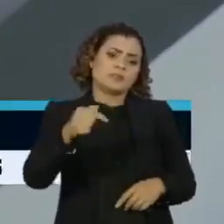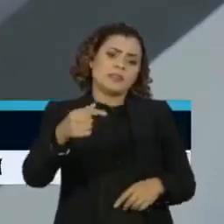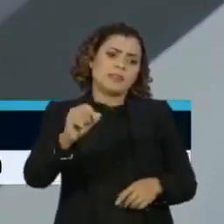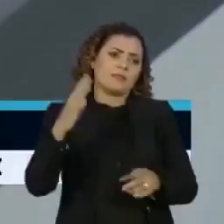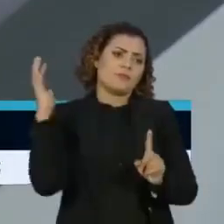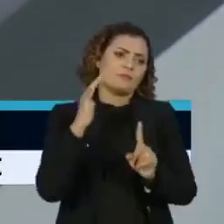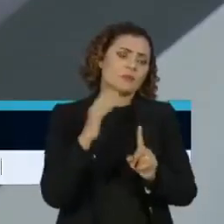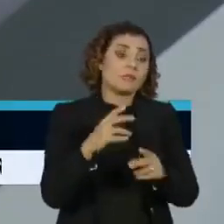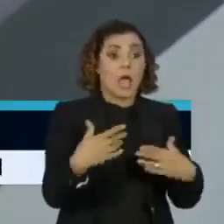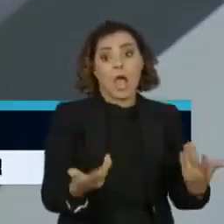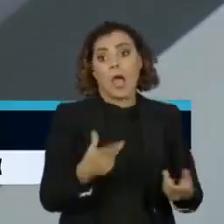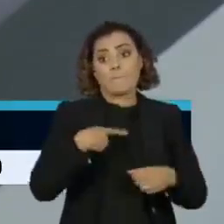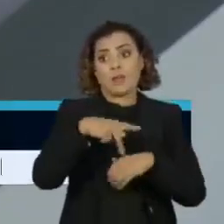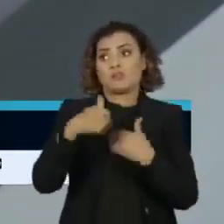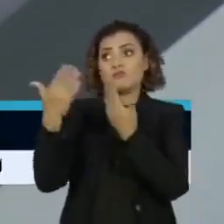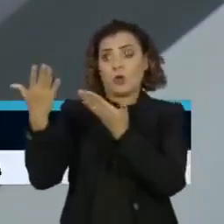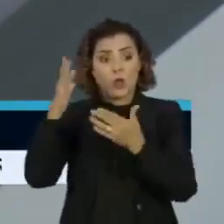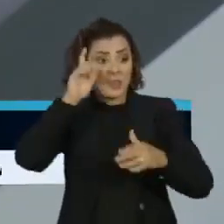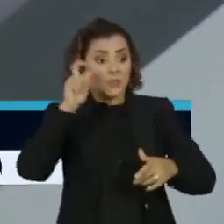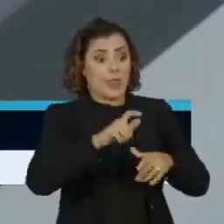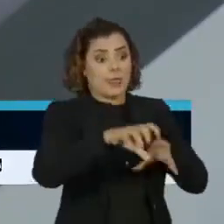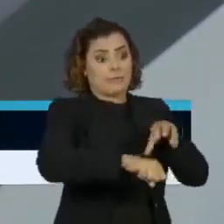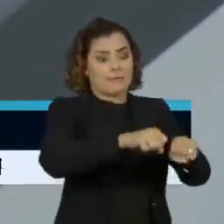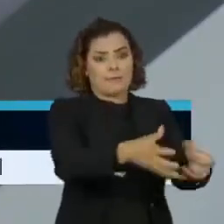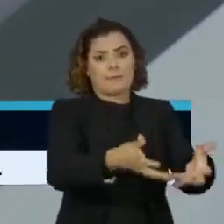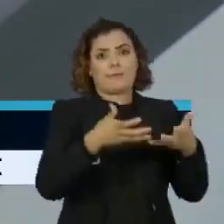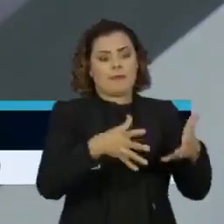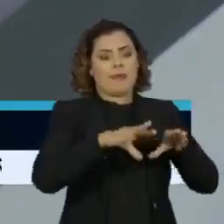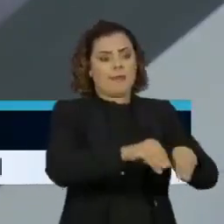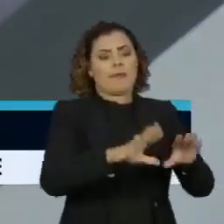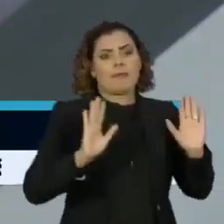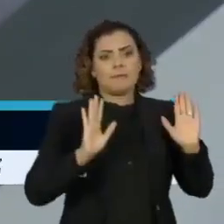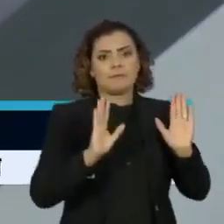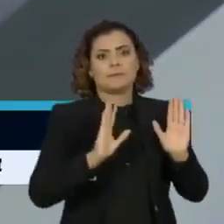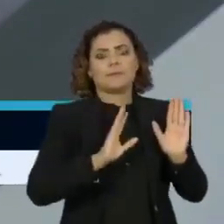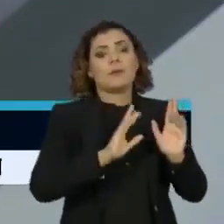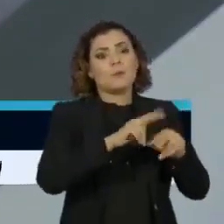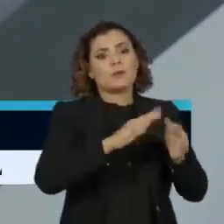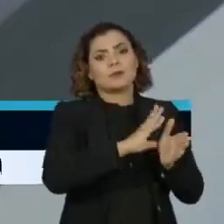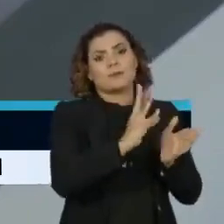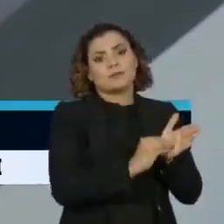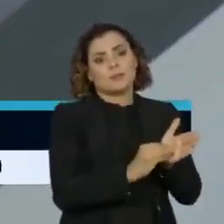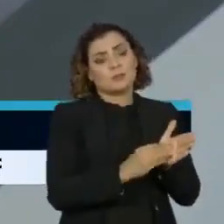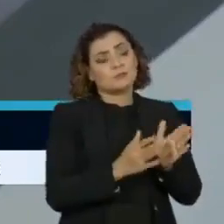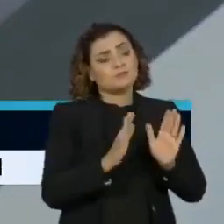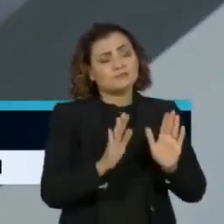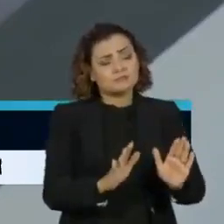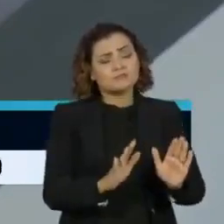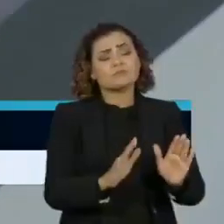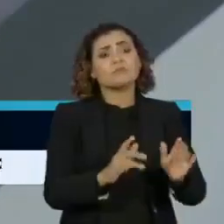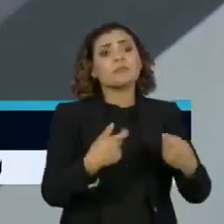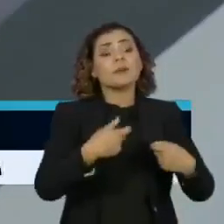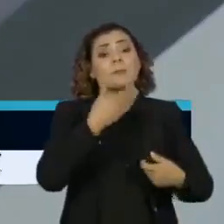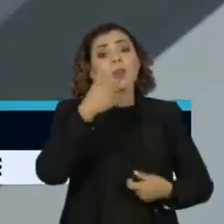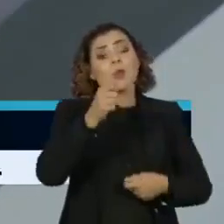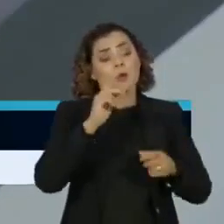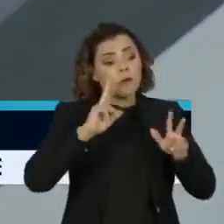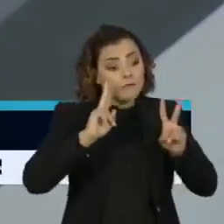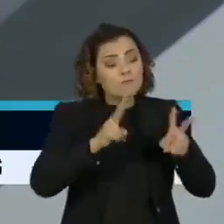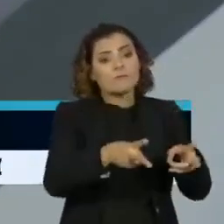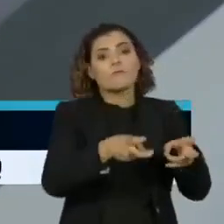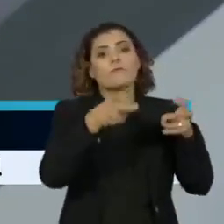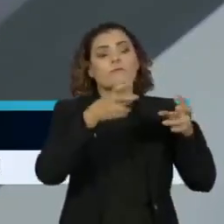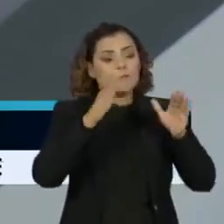que você tem vários países querendo interferir na soberania do Brasil, na soberania da Amazônia. Em vez de você enxergar, olha, nós temos